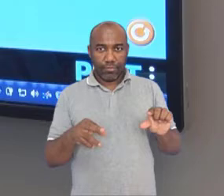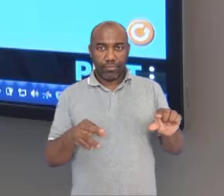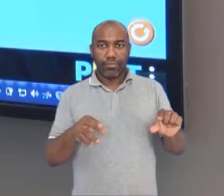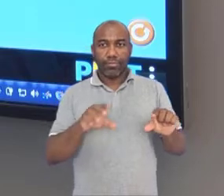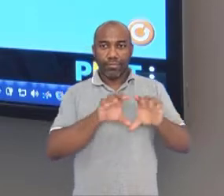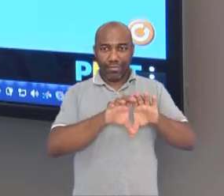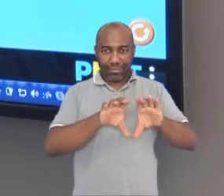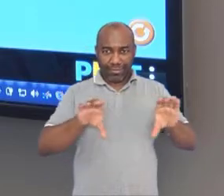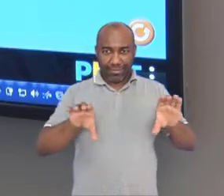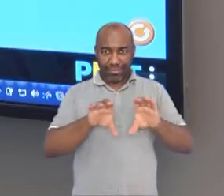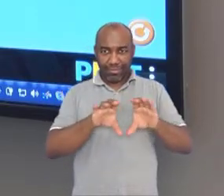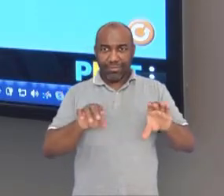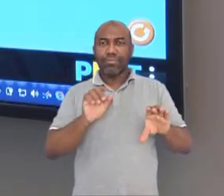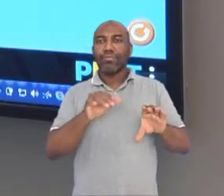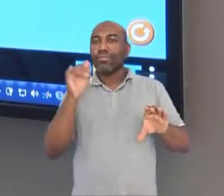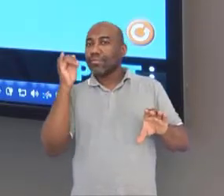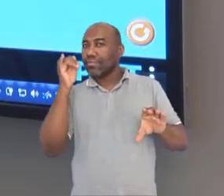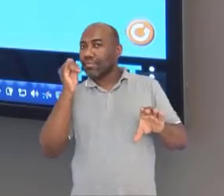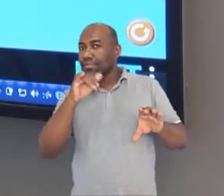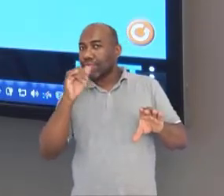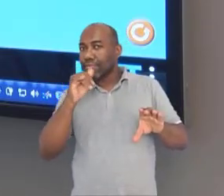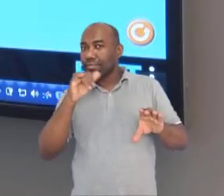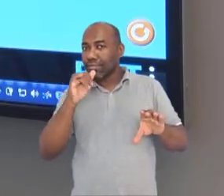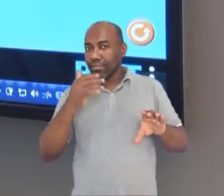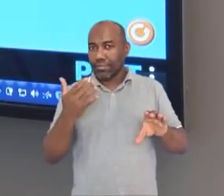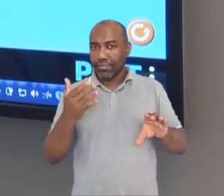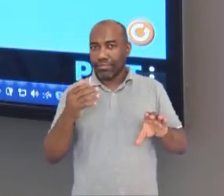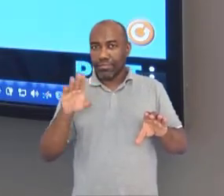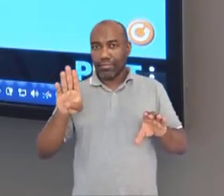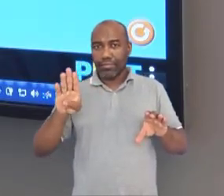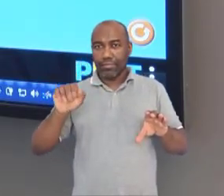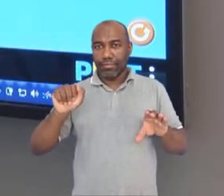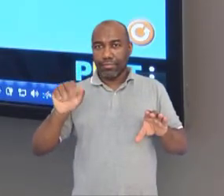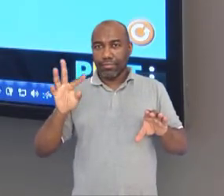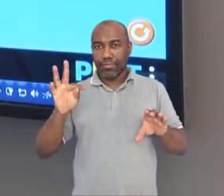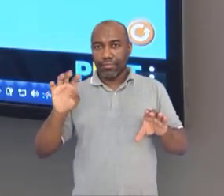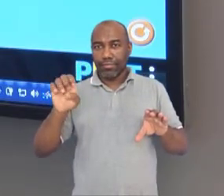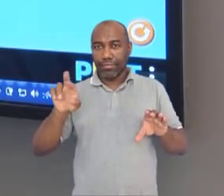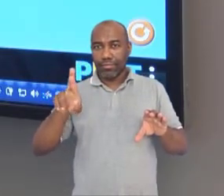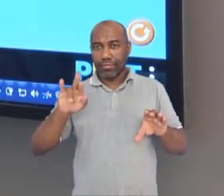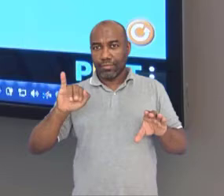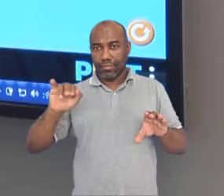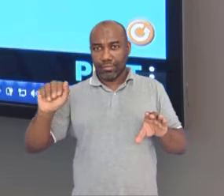bateria, veja, condutor.